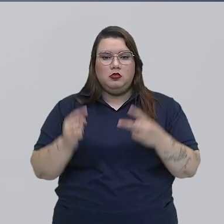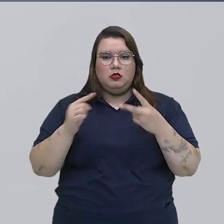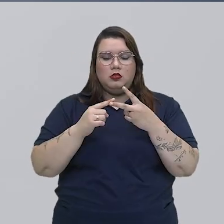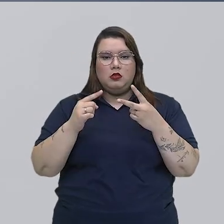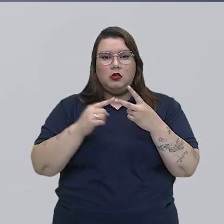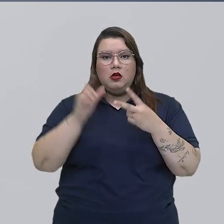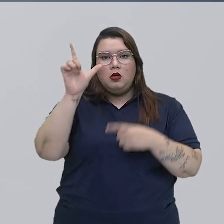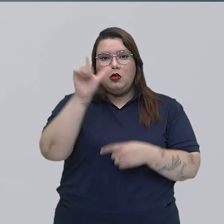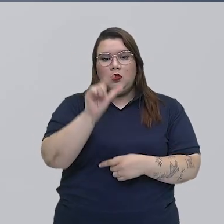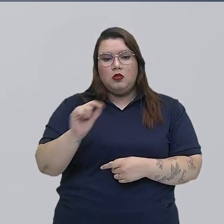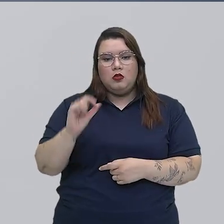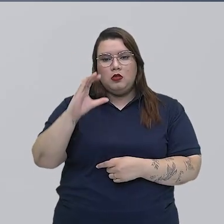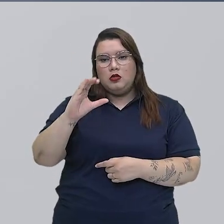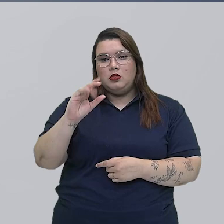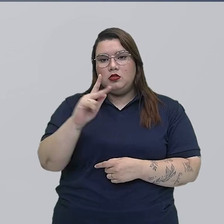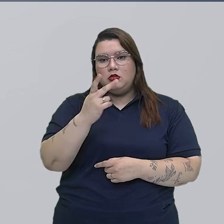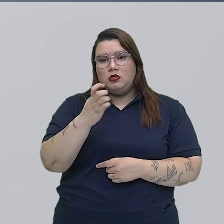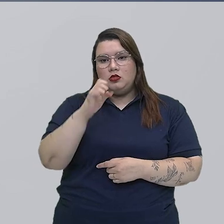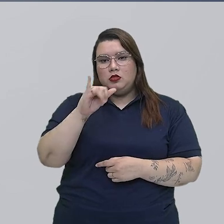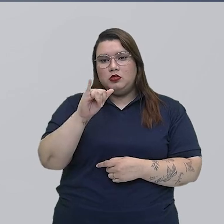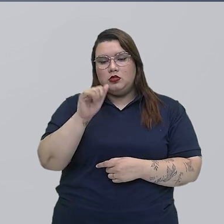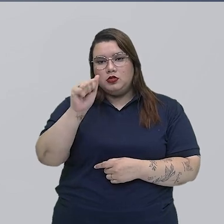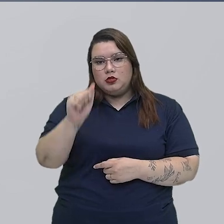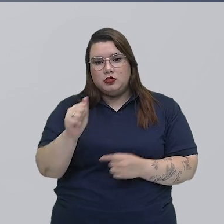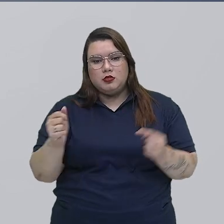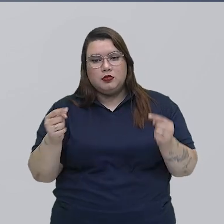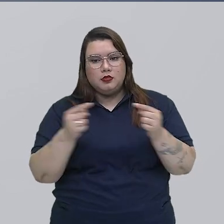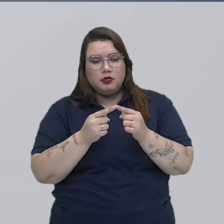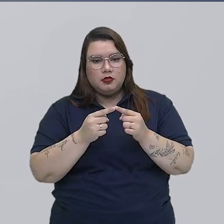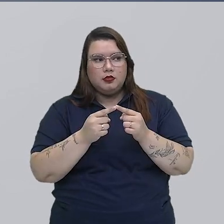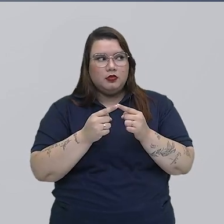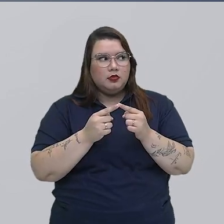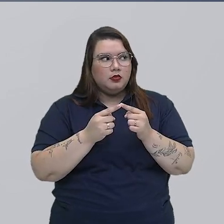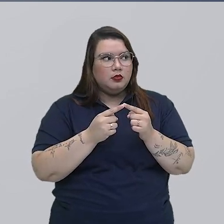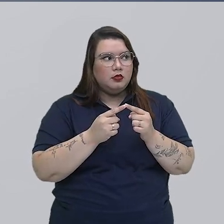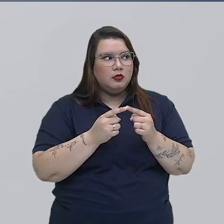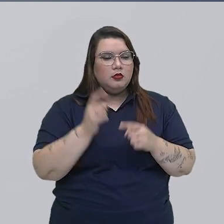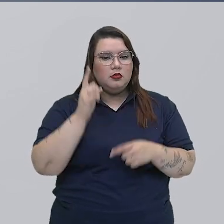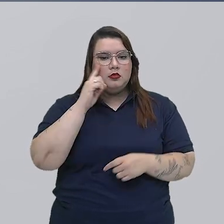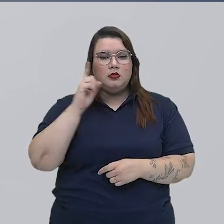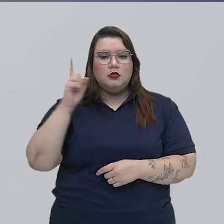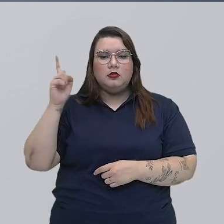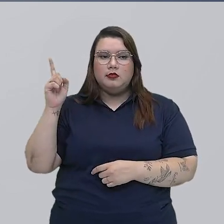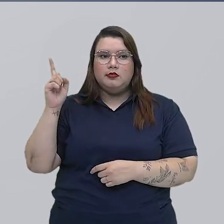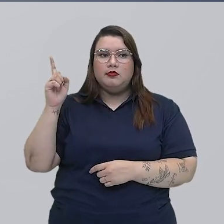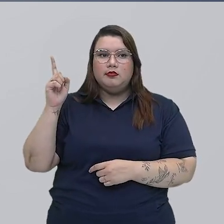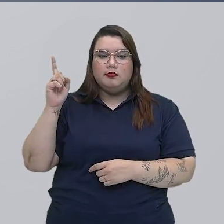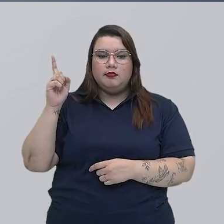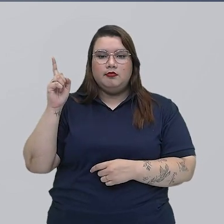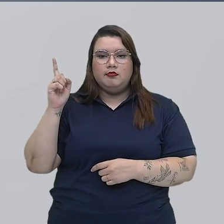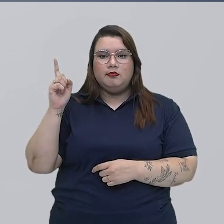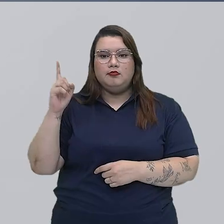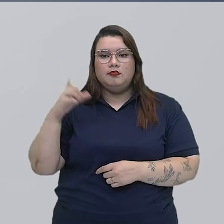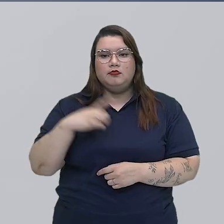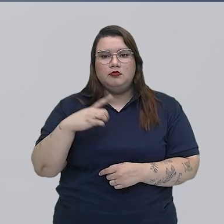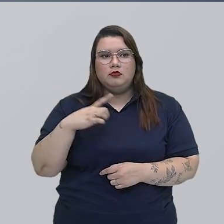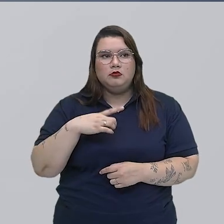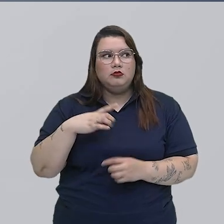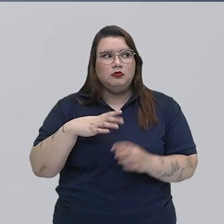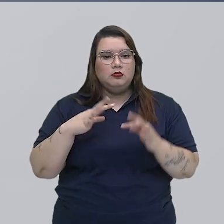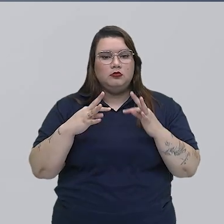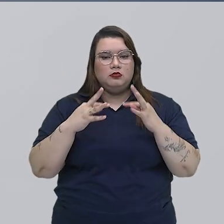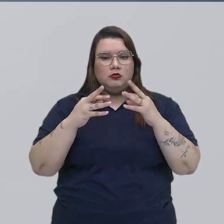Lua cheia, observem na fase da Lua cheia que ela está